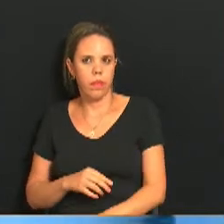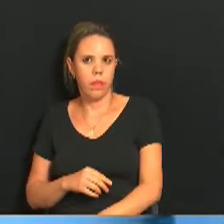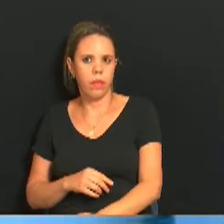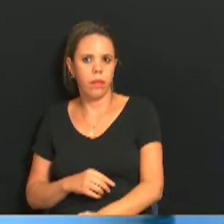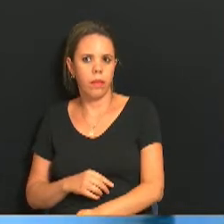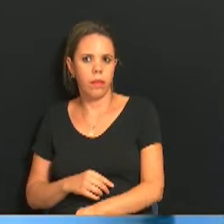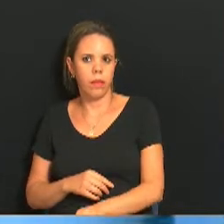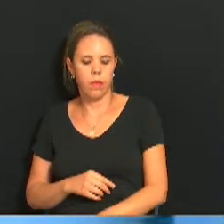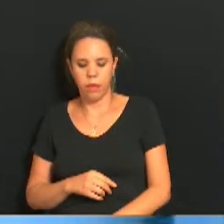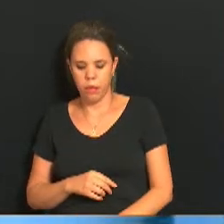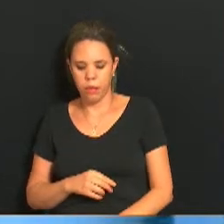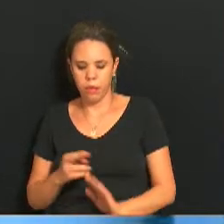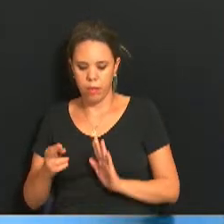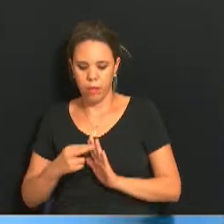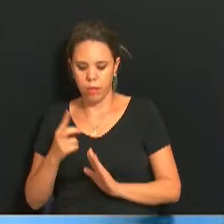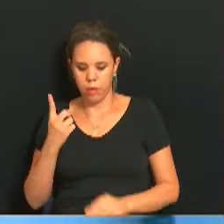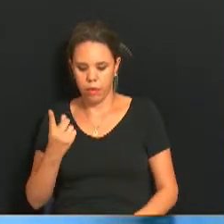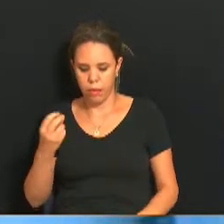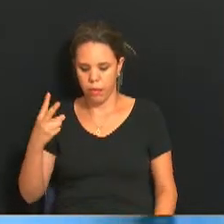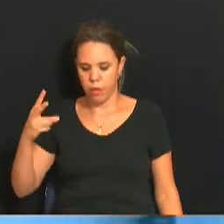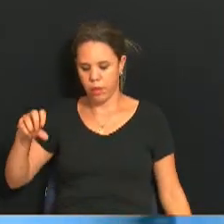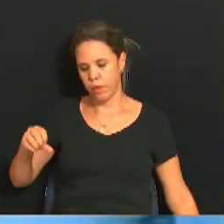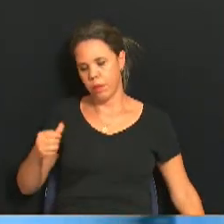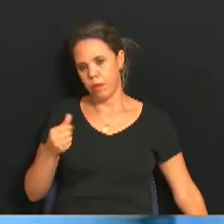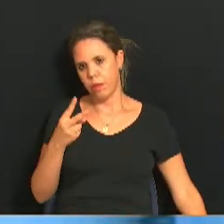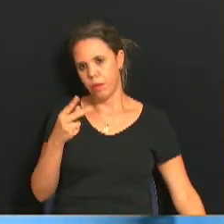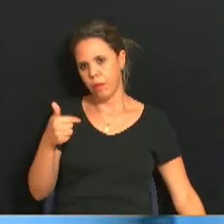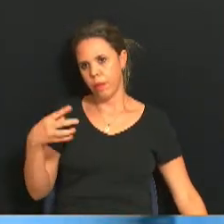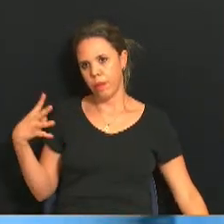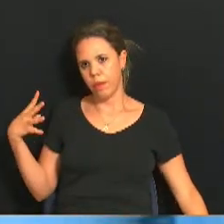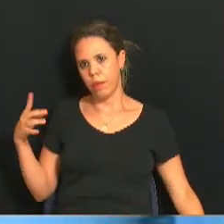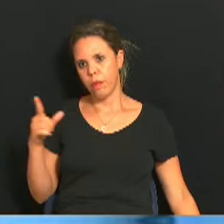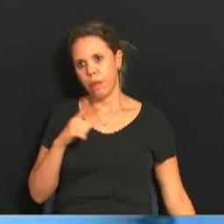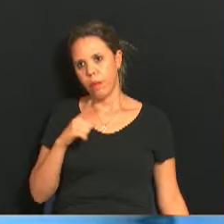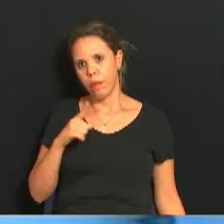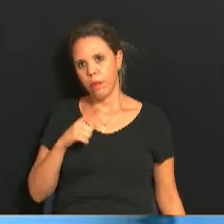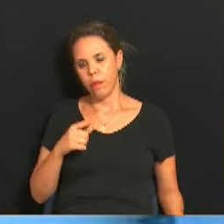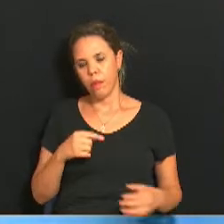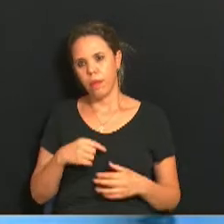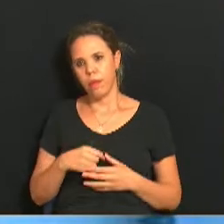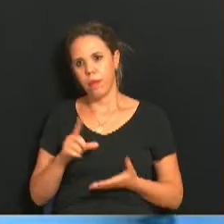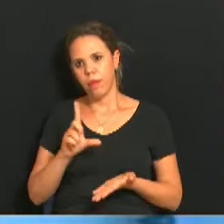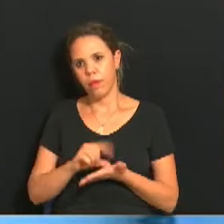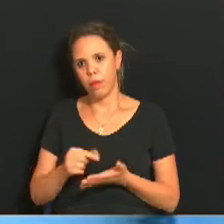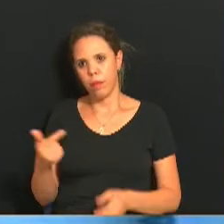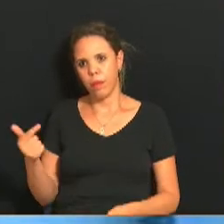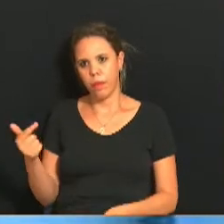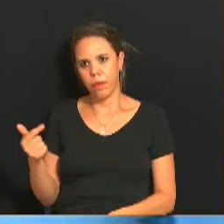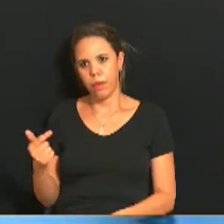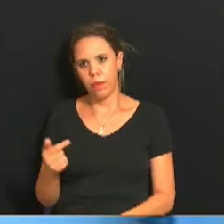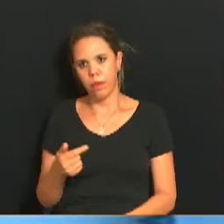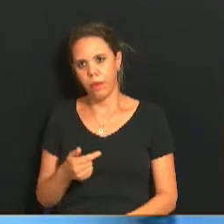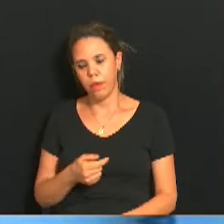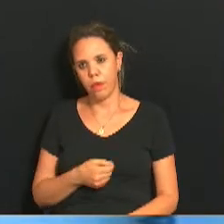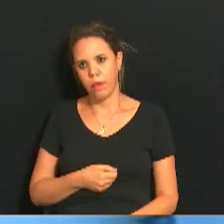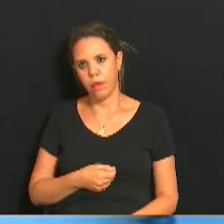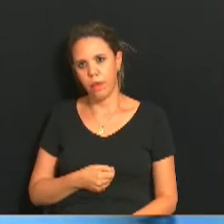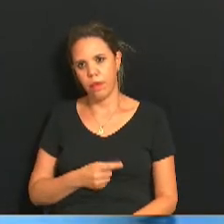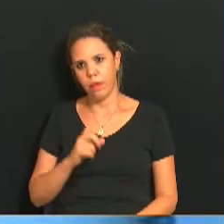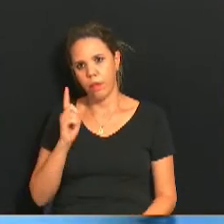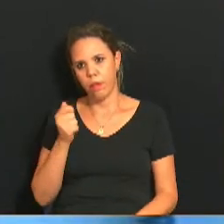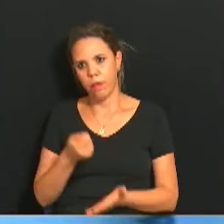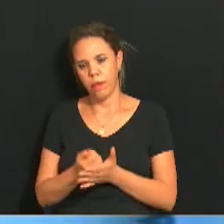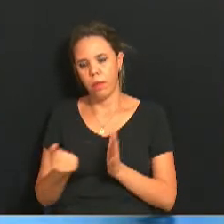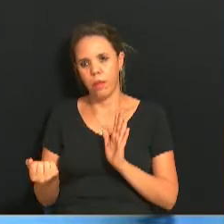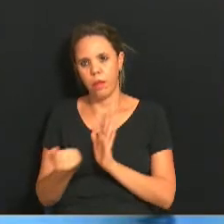é em relação à resolução 129/2014 nós temos aqui no Ártico ser burro é o a decisão